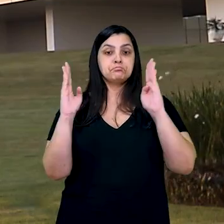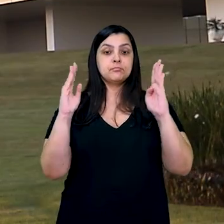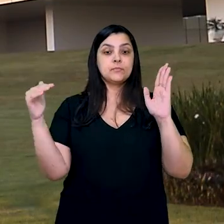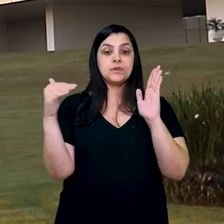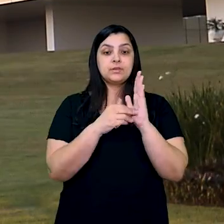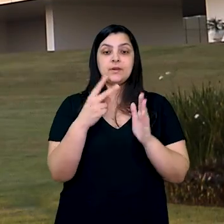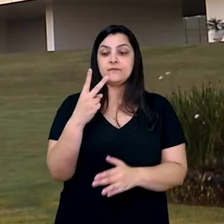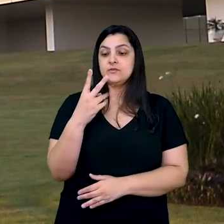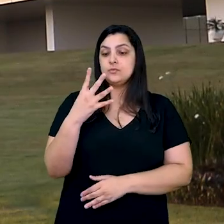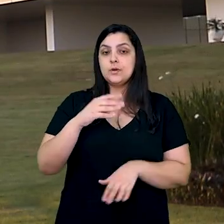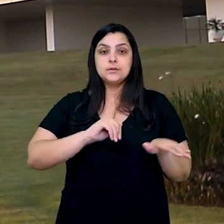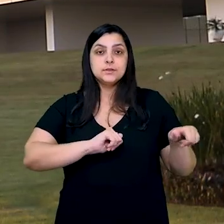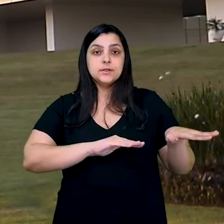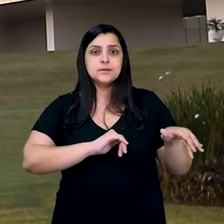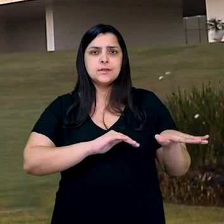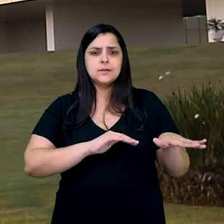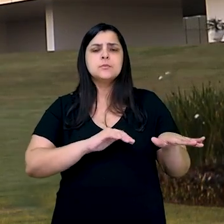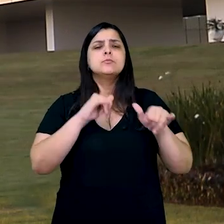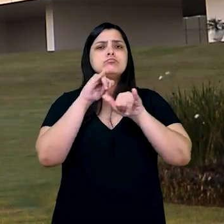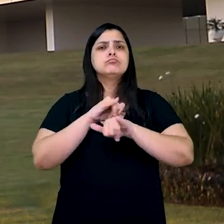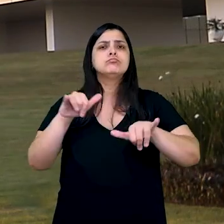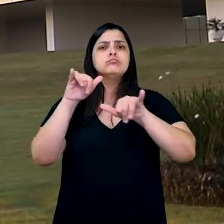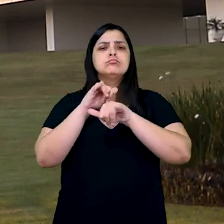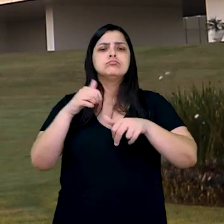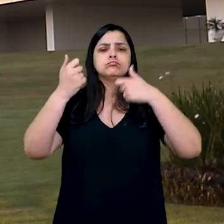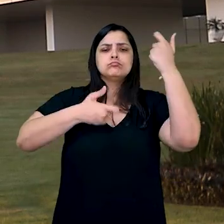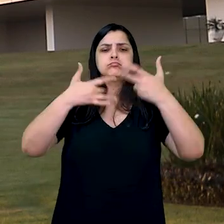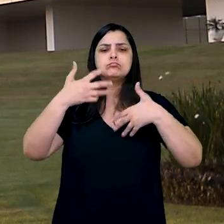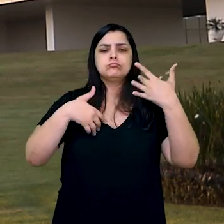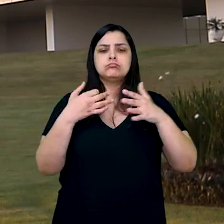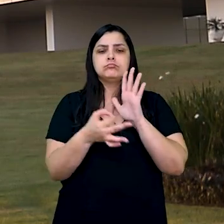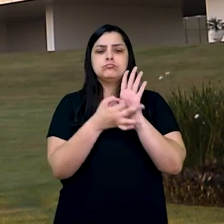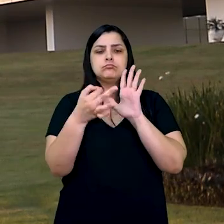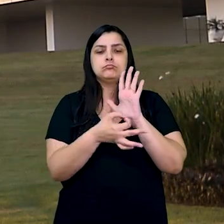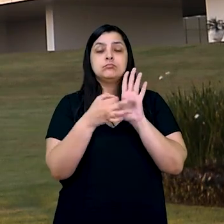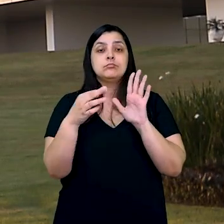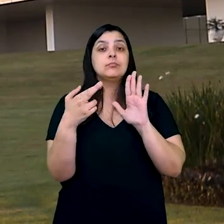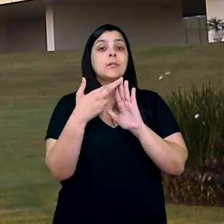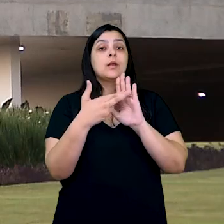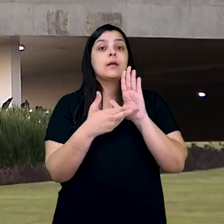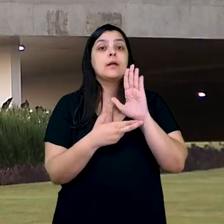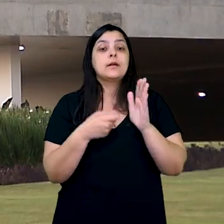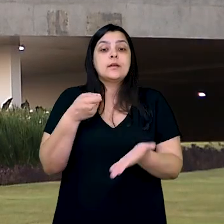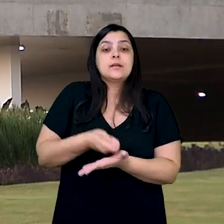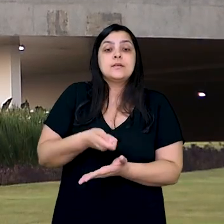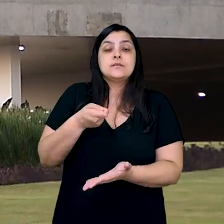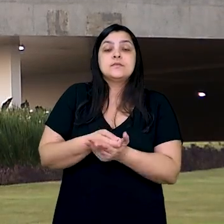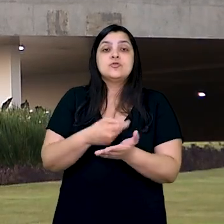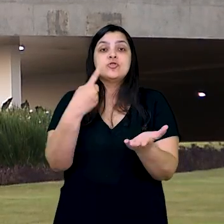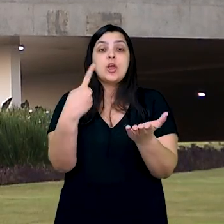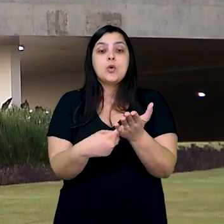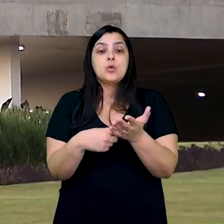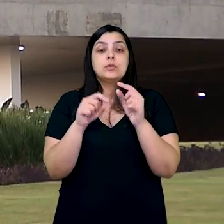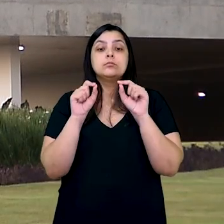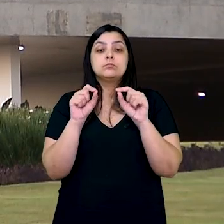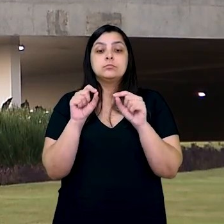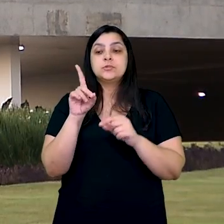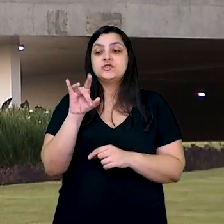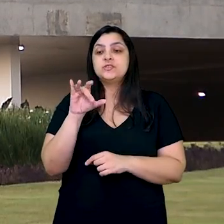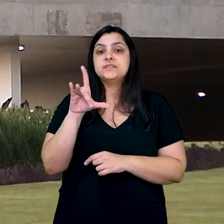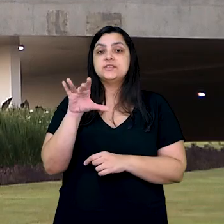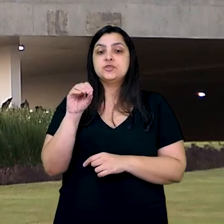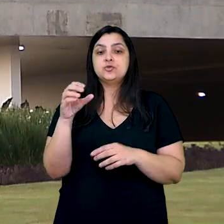TST abriu prazo até 24 de setembro para manifestações sobre a validade da regra que exige o comum acordo